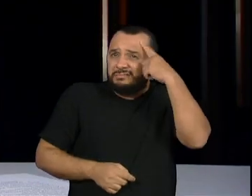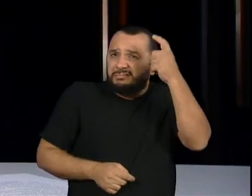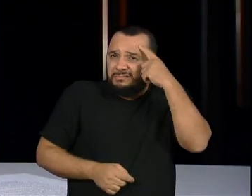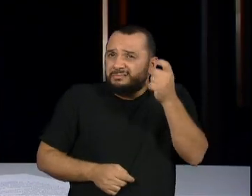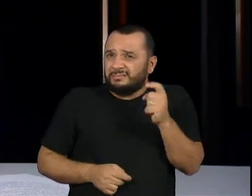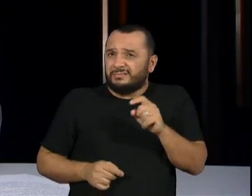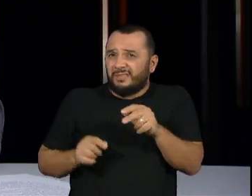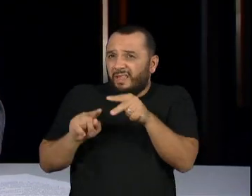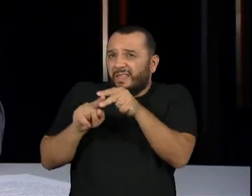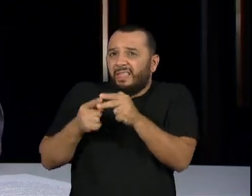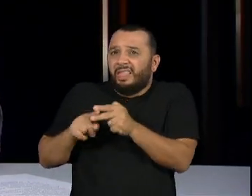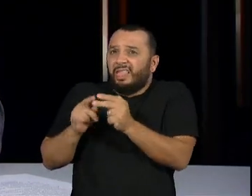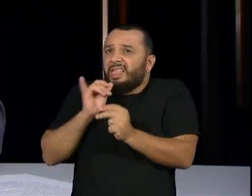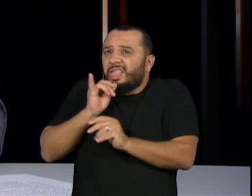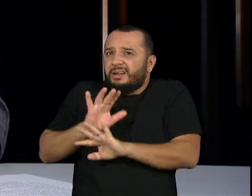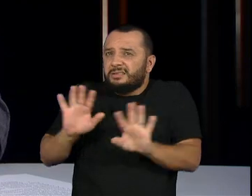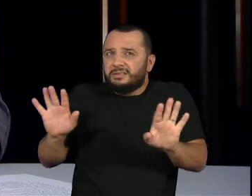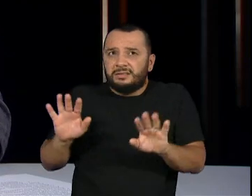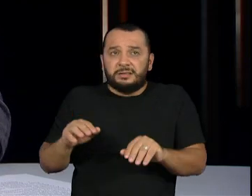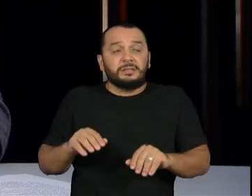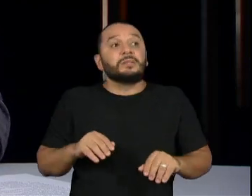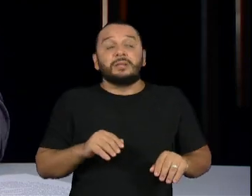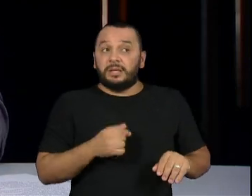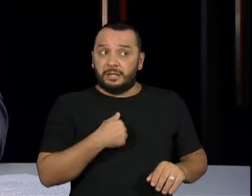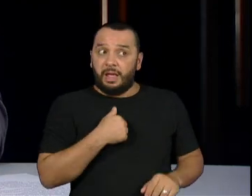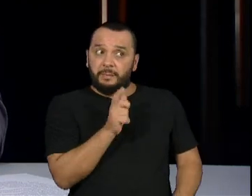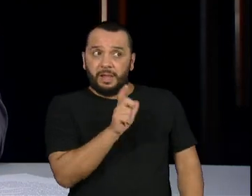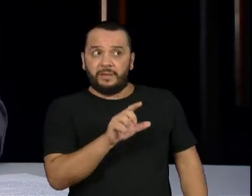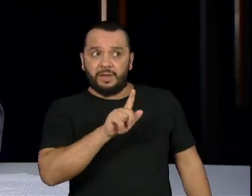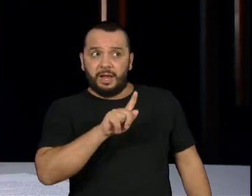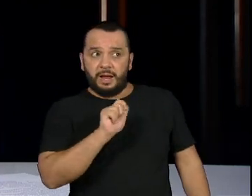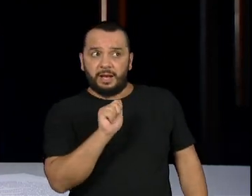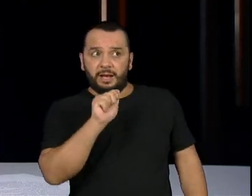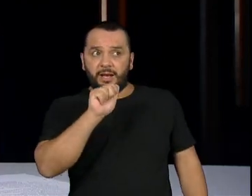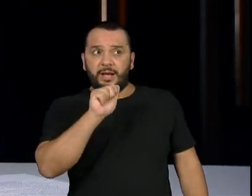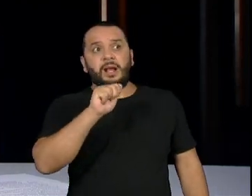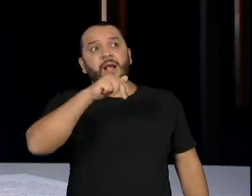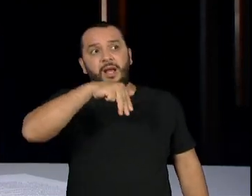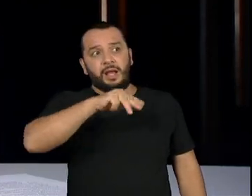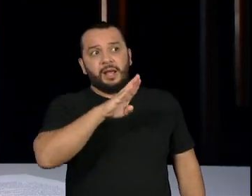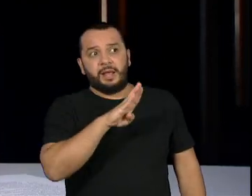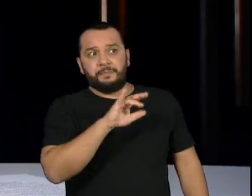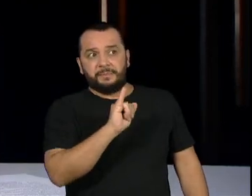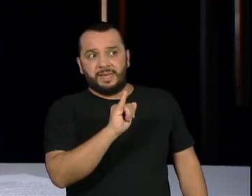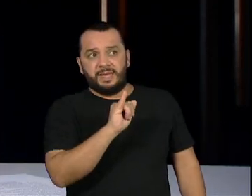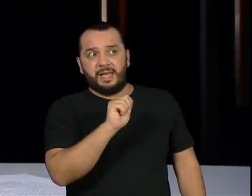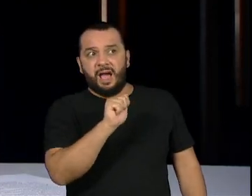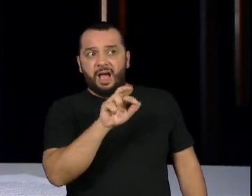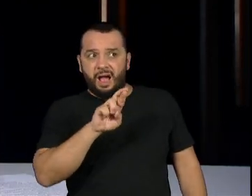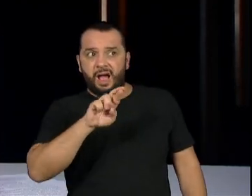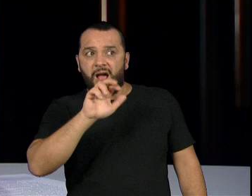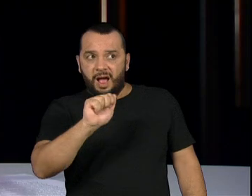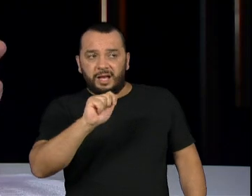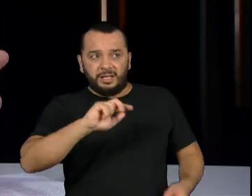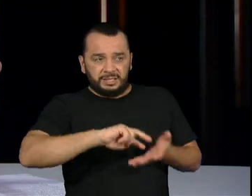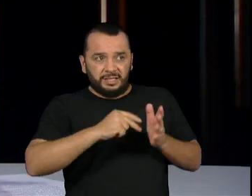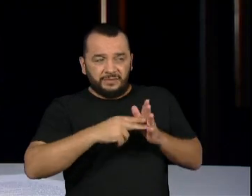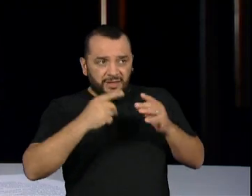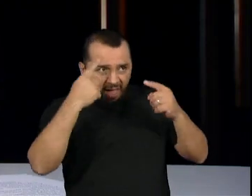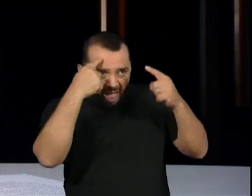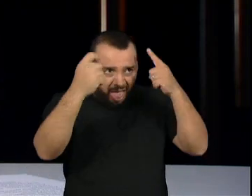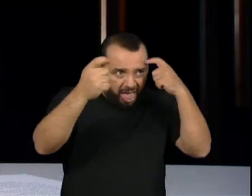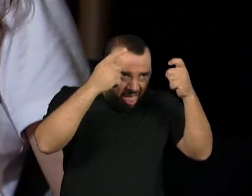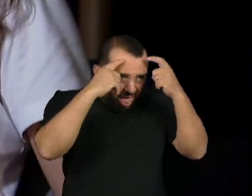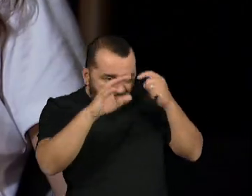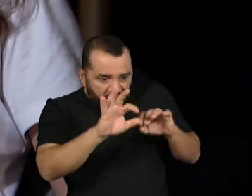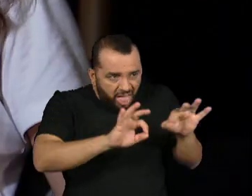Gambiarra é uma palavra que eu eu prezo bastante, porque é criatividade com pouco recurso,